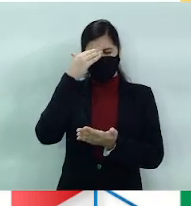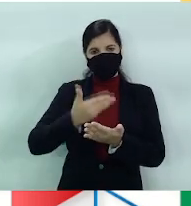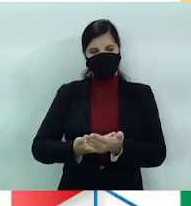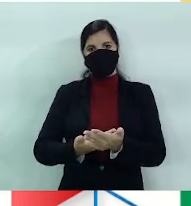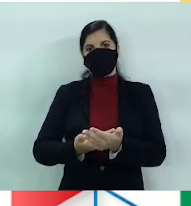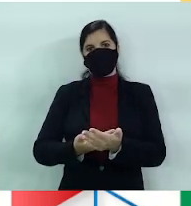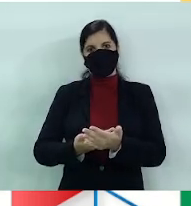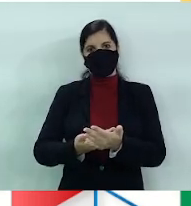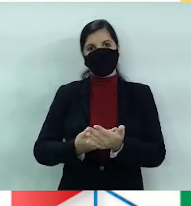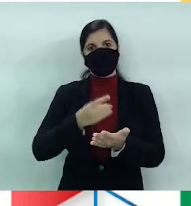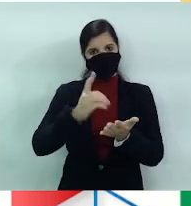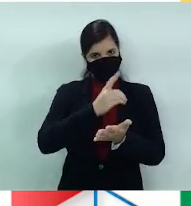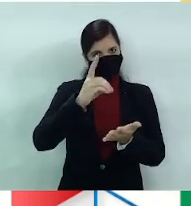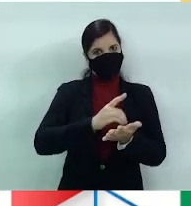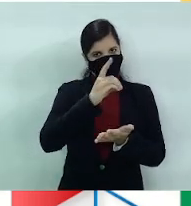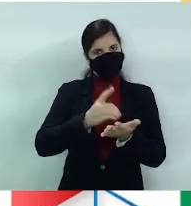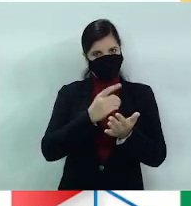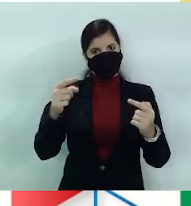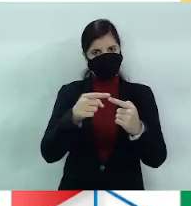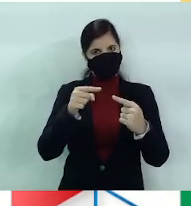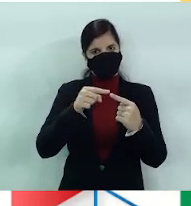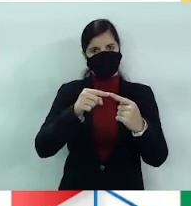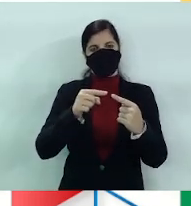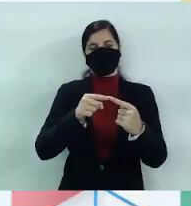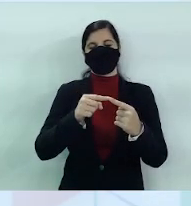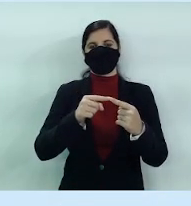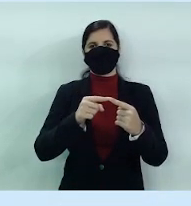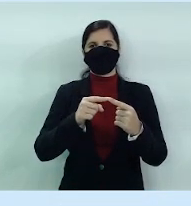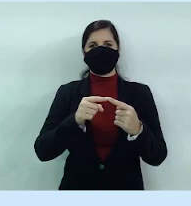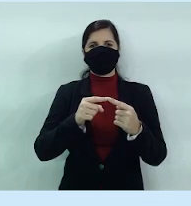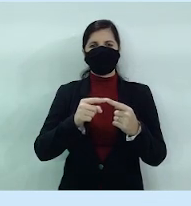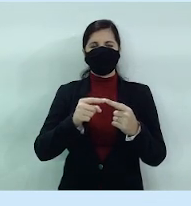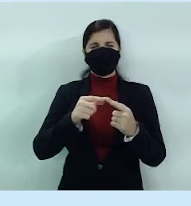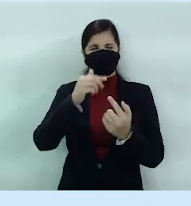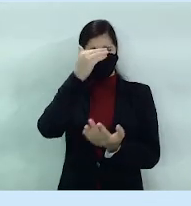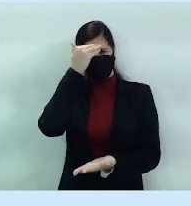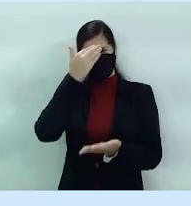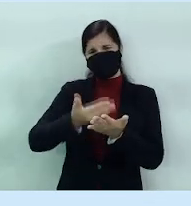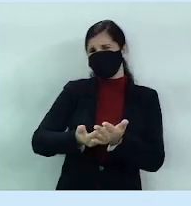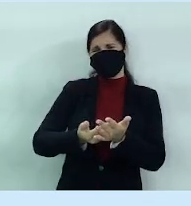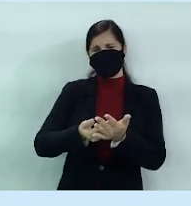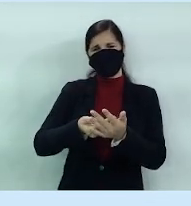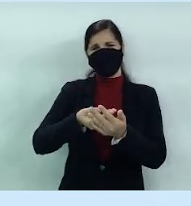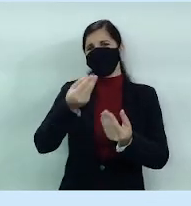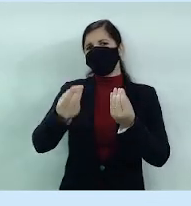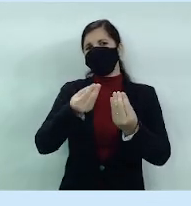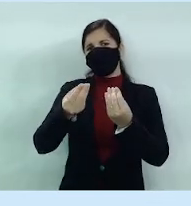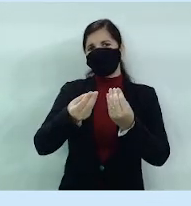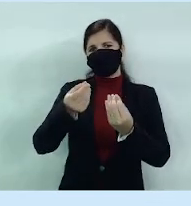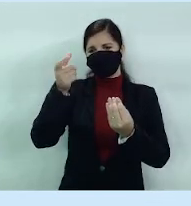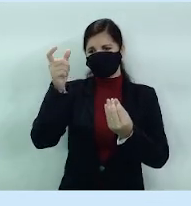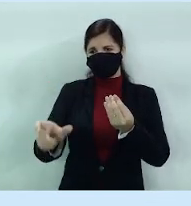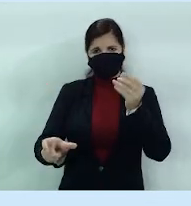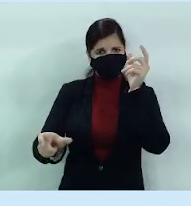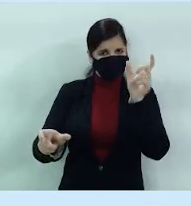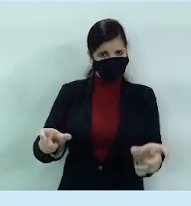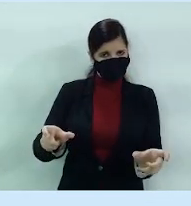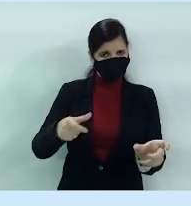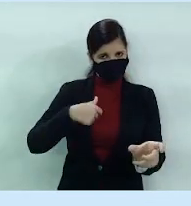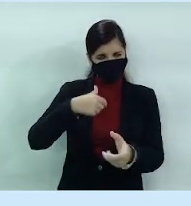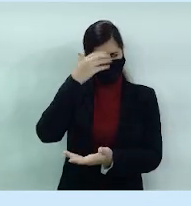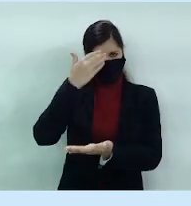dicionário Aurélio. Bom, gente, então, o que é que seria persuadir alguém? Vamos imaginar junto